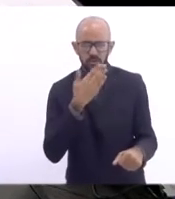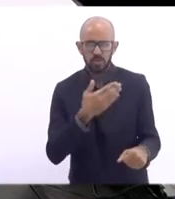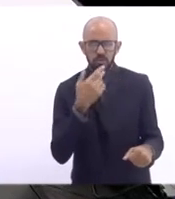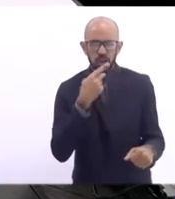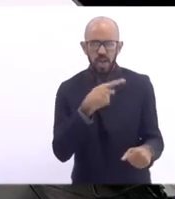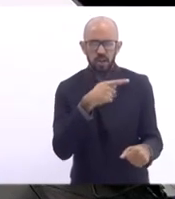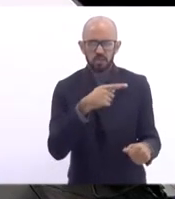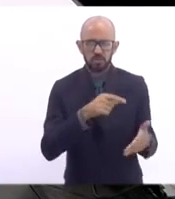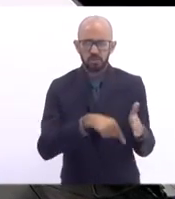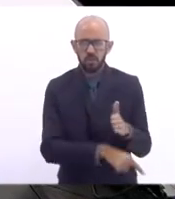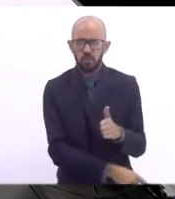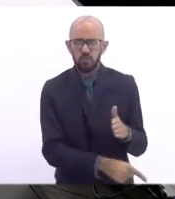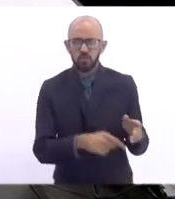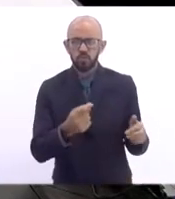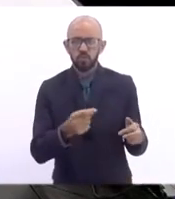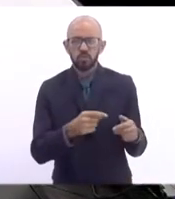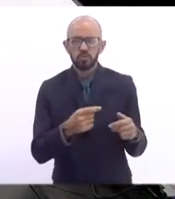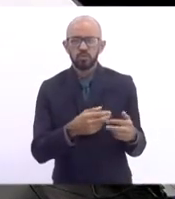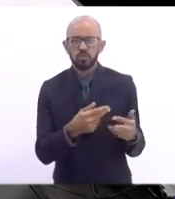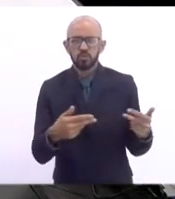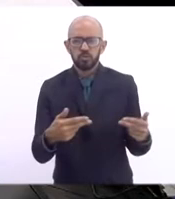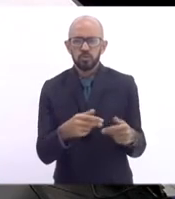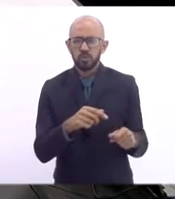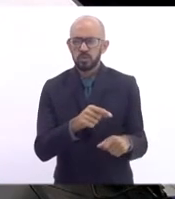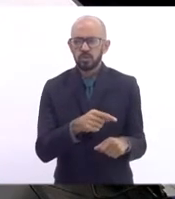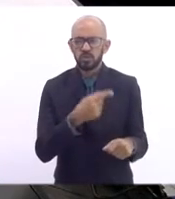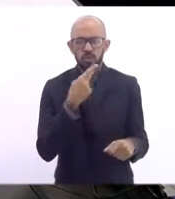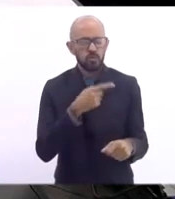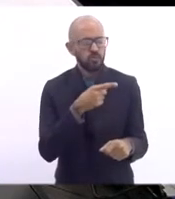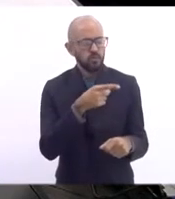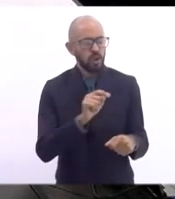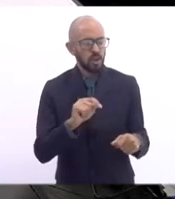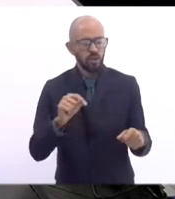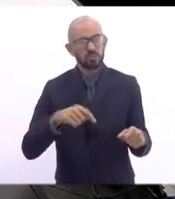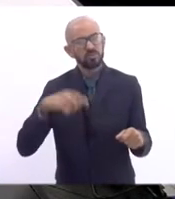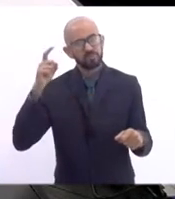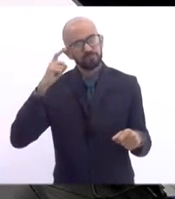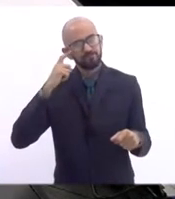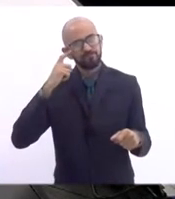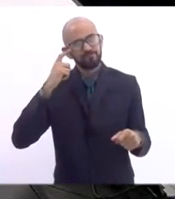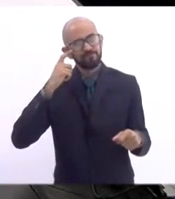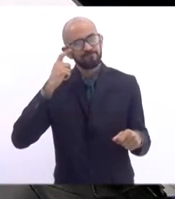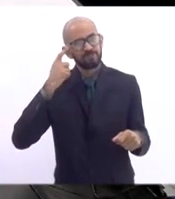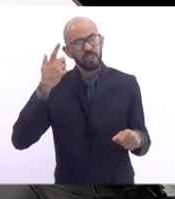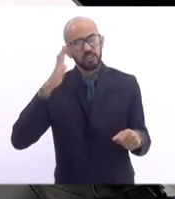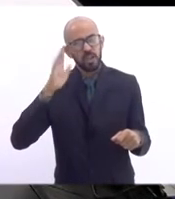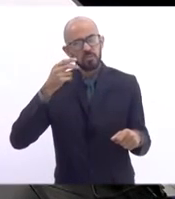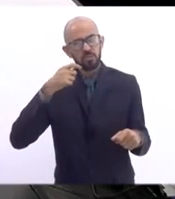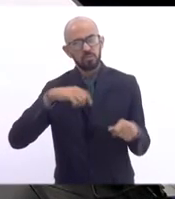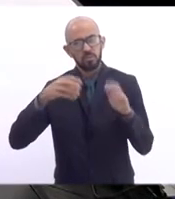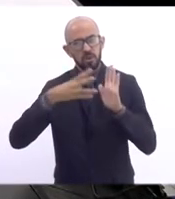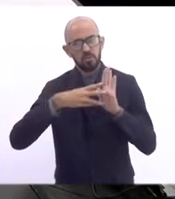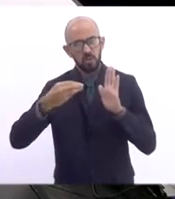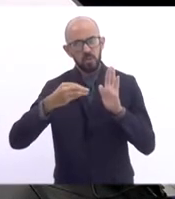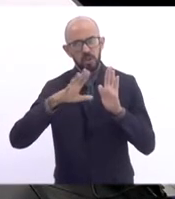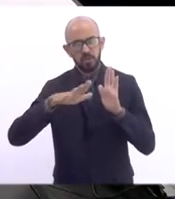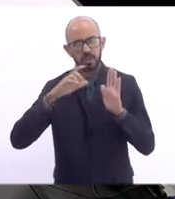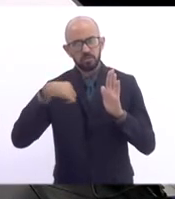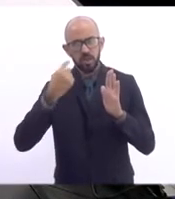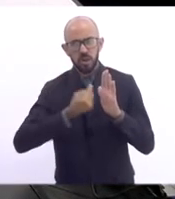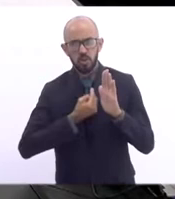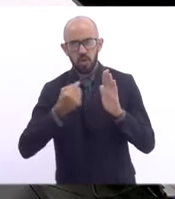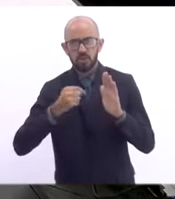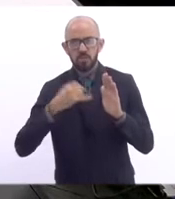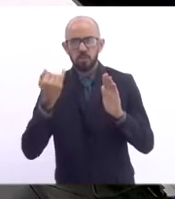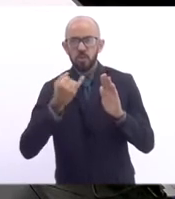mais uma das questões que o só deu assim a tese falou na fórmula mas que Palmas aqui é